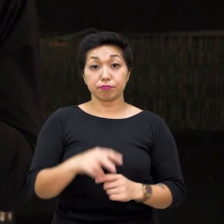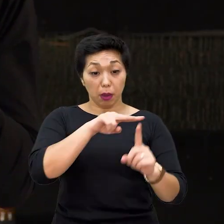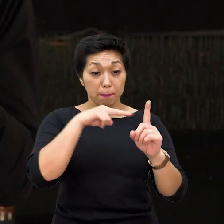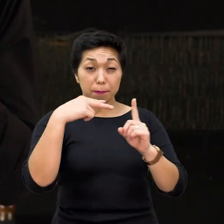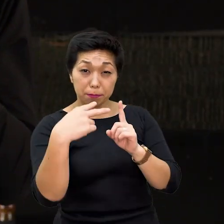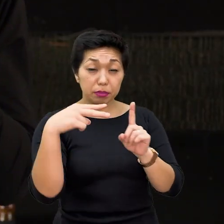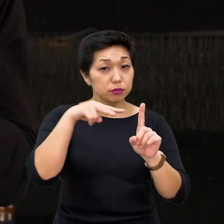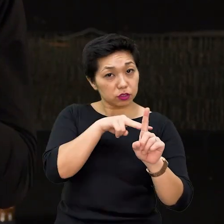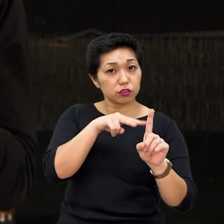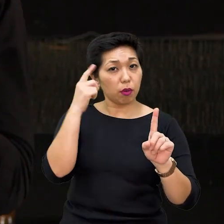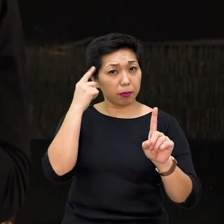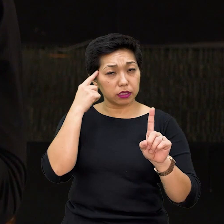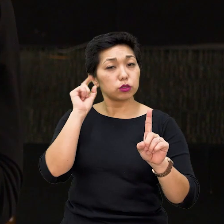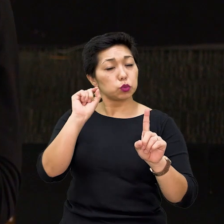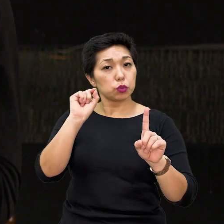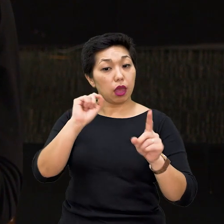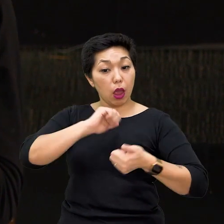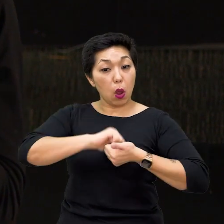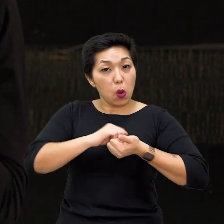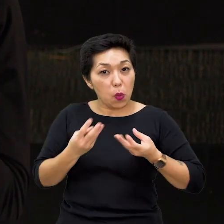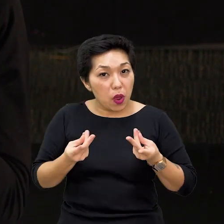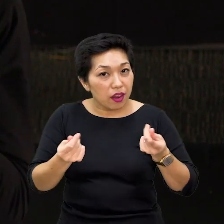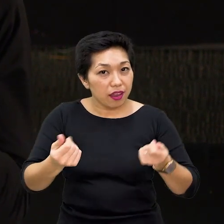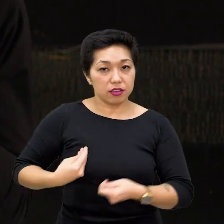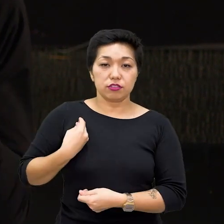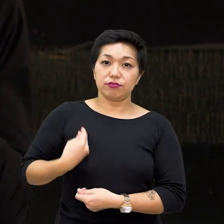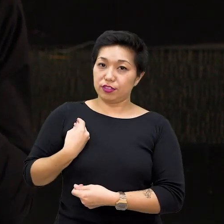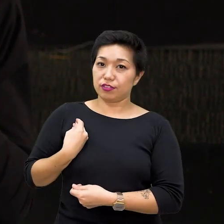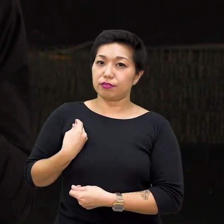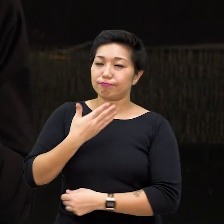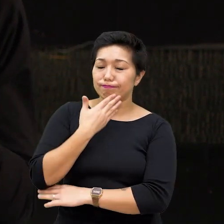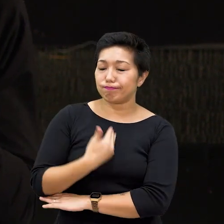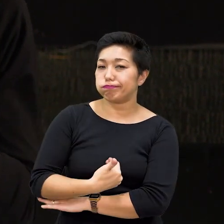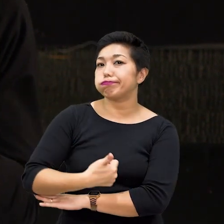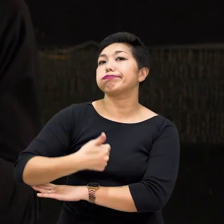da disposição, da qualidade de vida deles, eles melhoraram